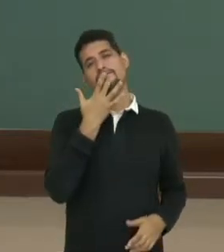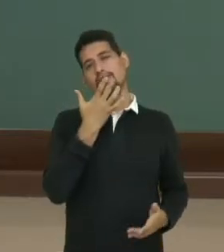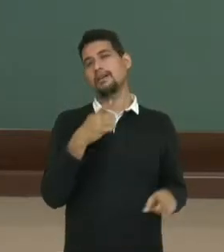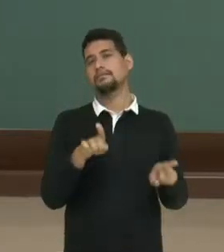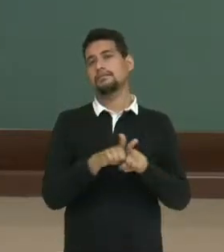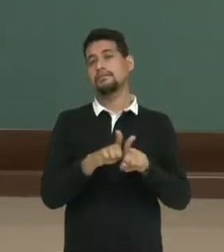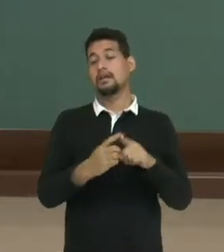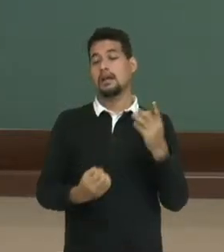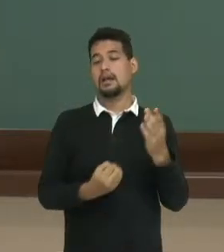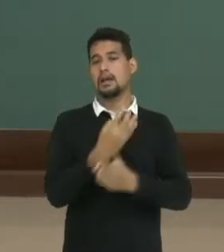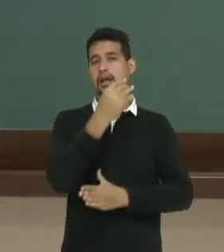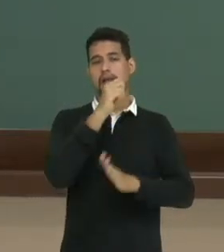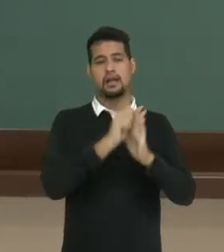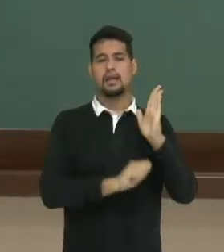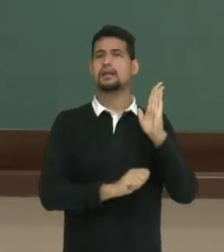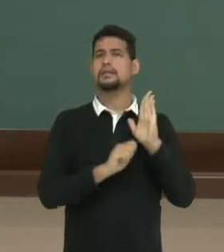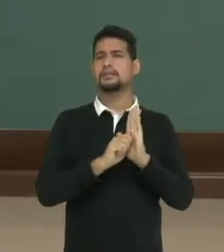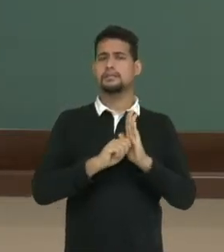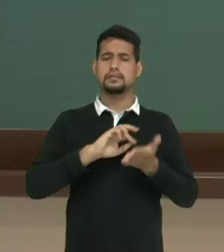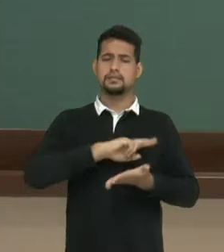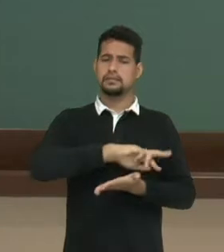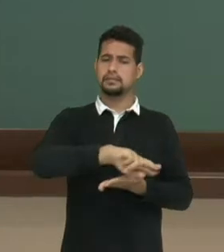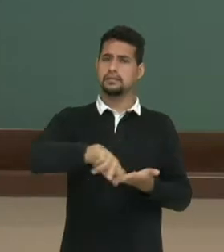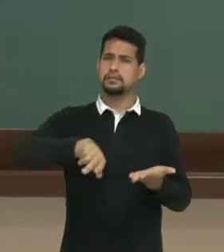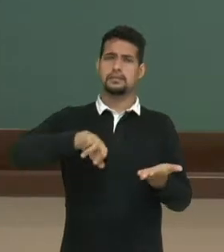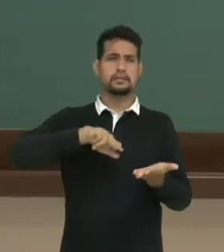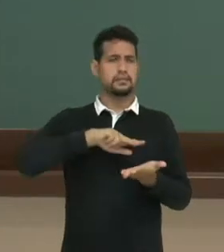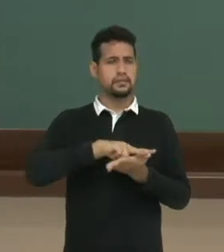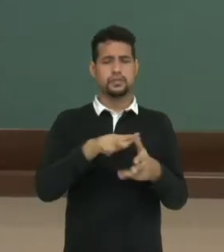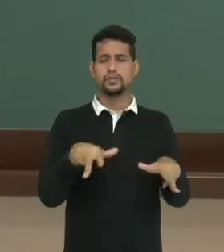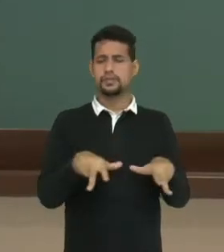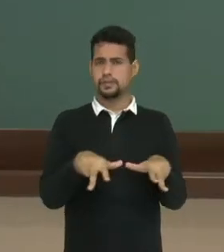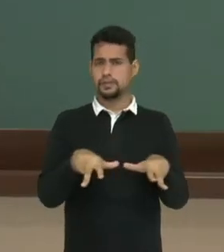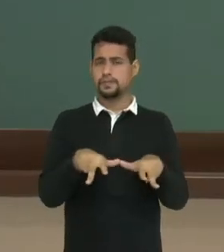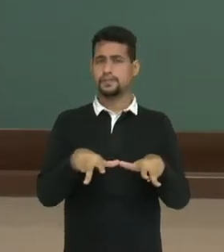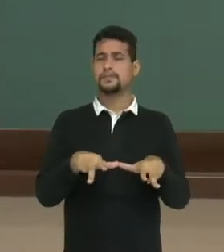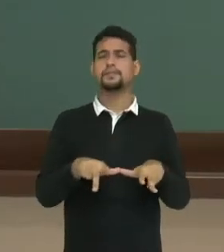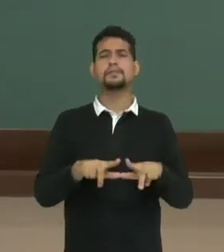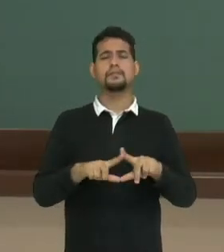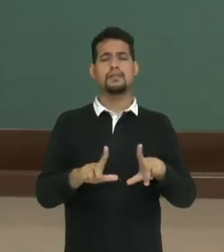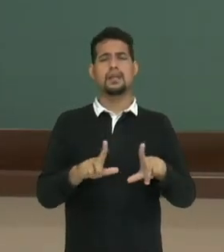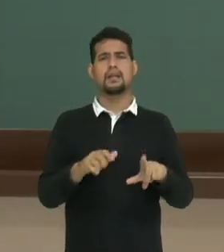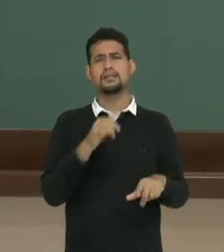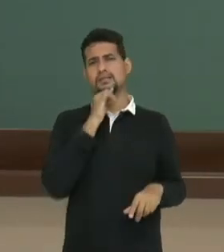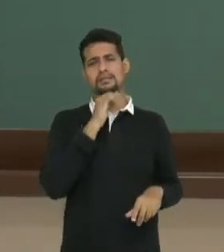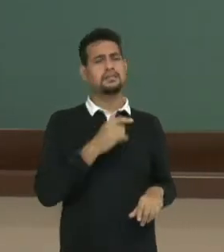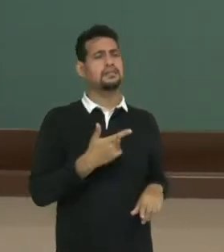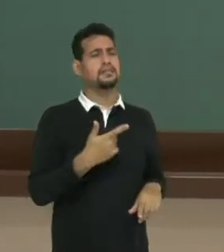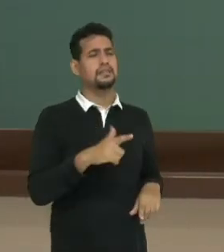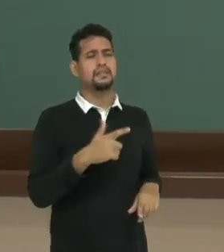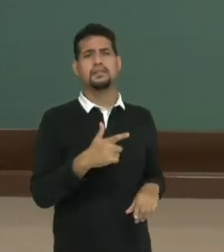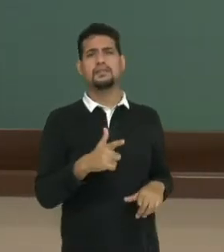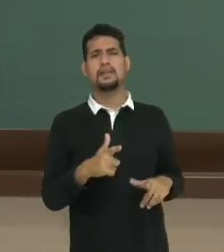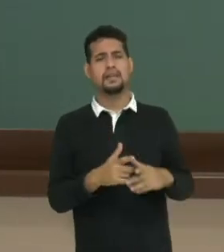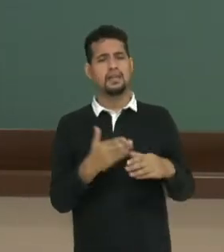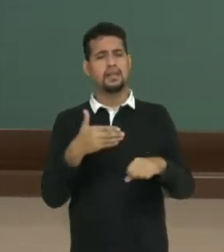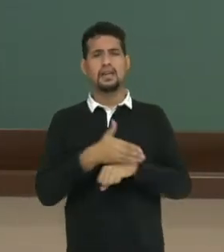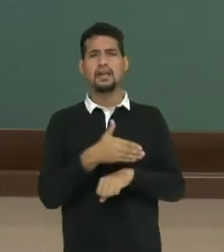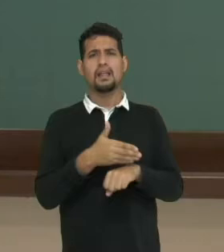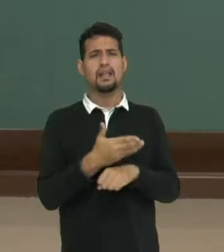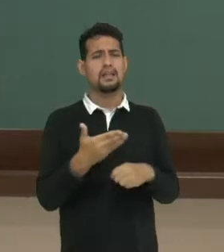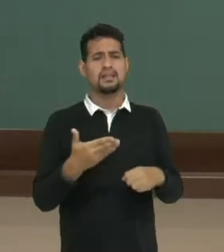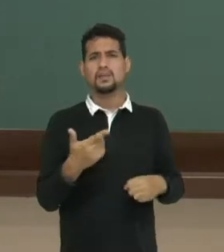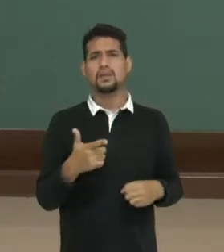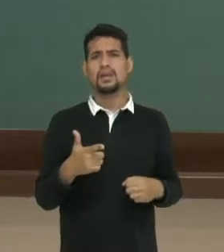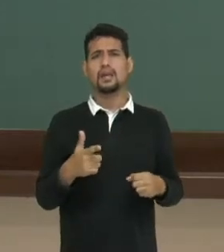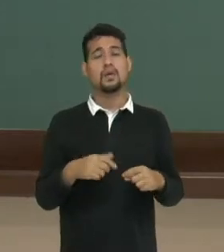a produzir textos dos mais diversos gêneros. Tá, e se nós não temos acesso a essa plataforma, ou se de repente